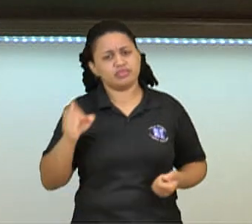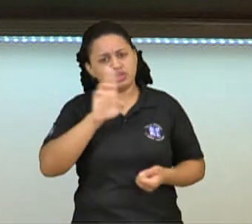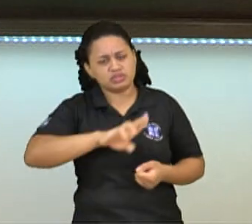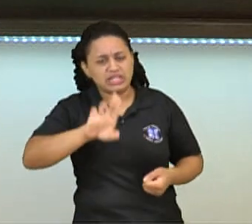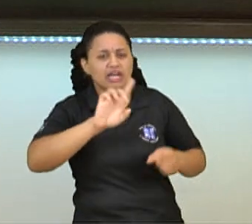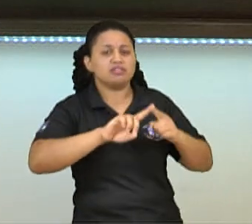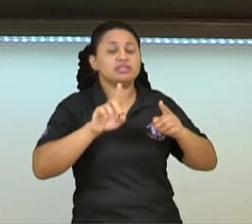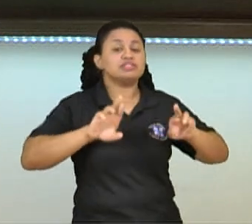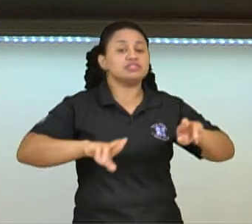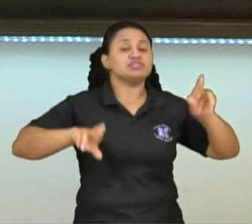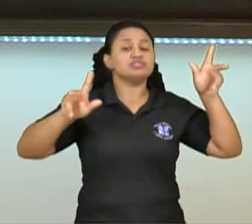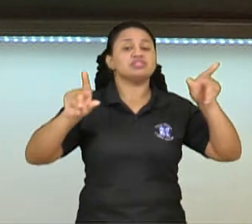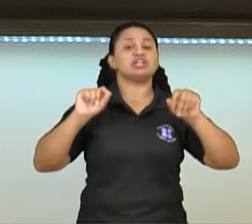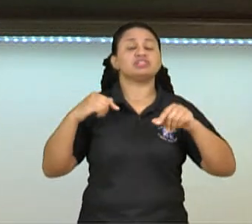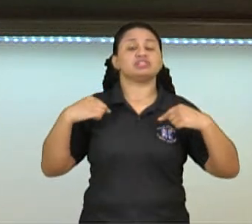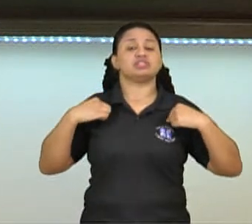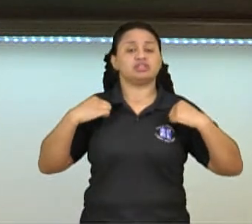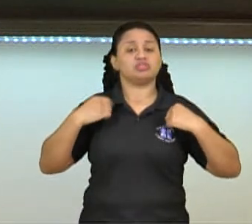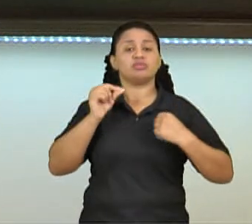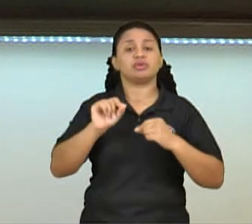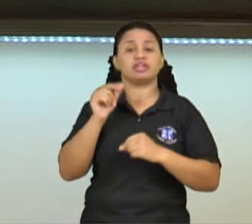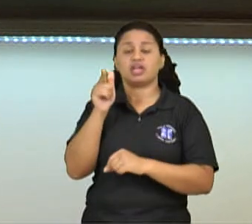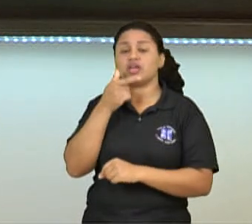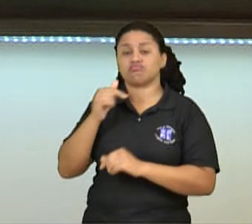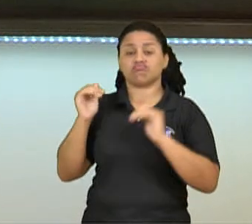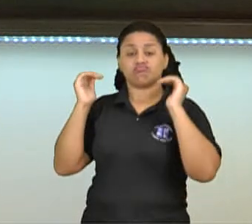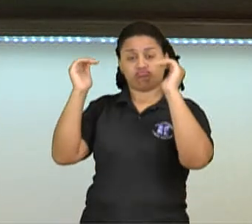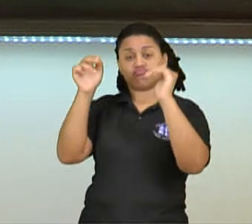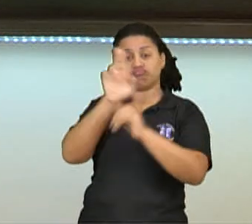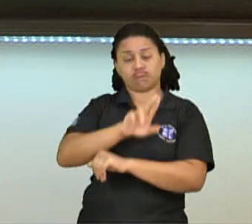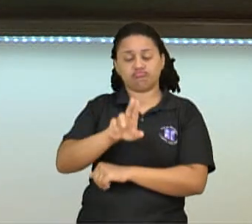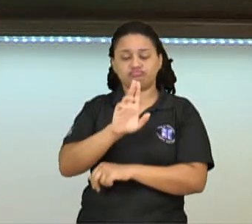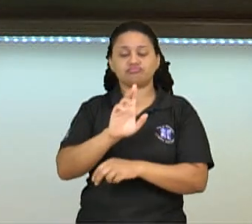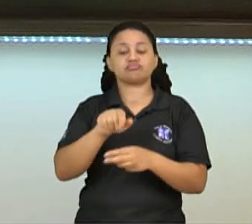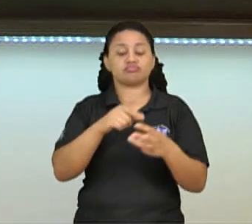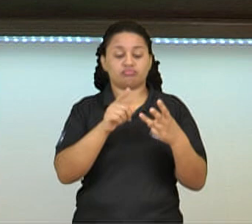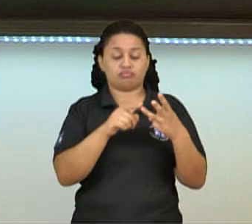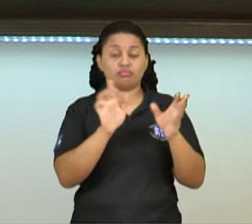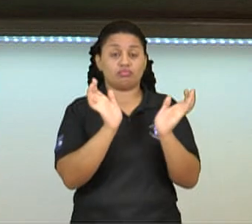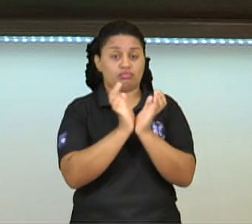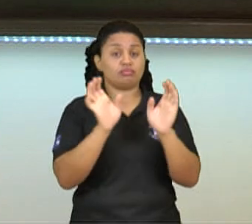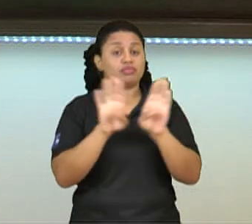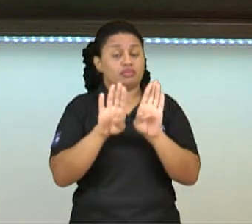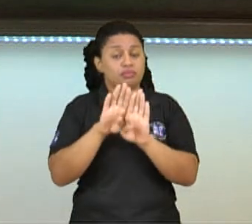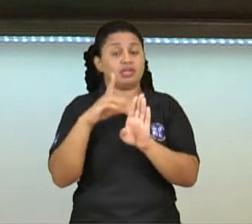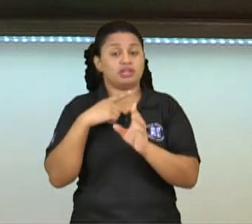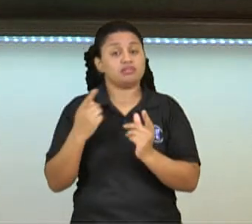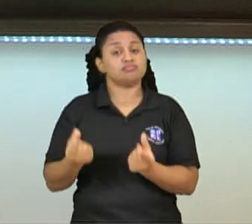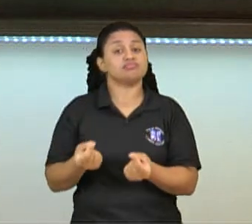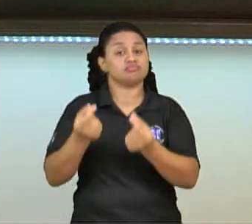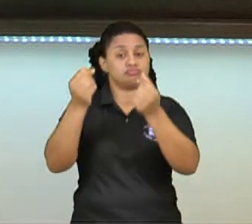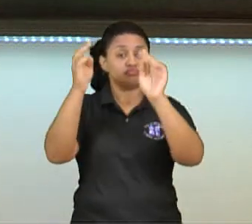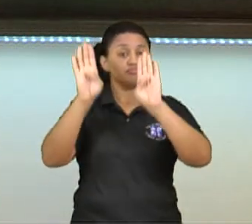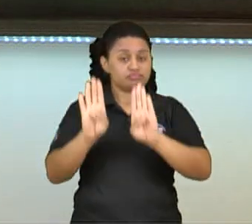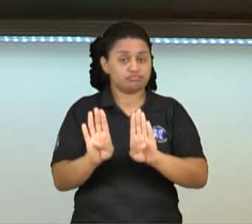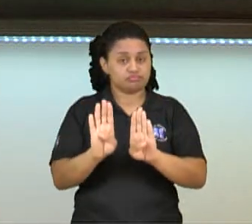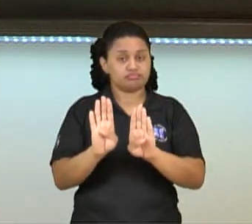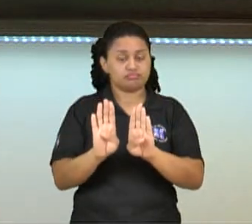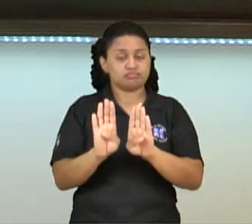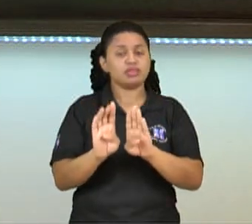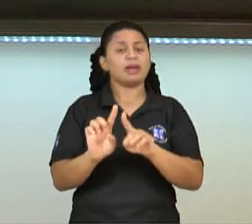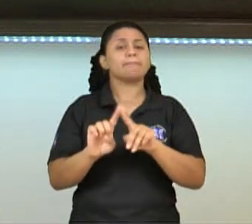das roupas que os nobres usavam. Dentro também do terceiro Estado, a gente vai ter a burguesia. Só que a burguesia ela é composta